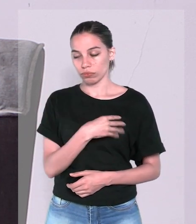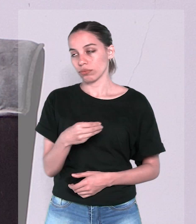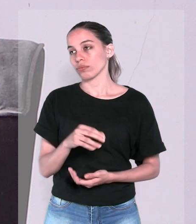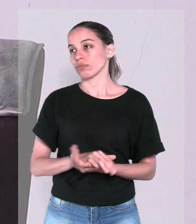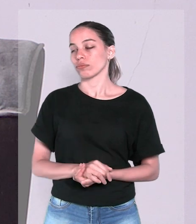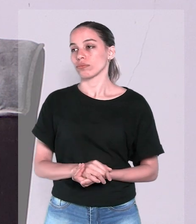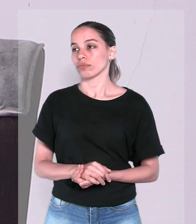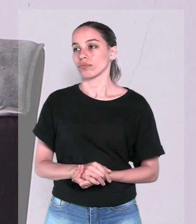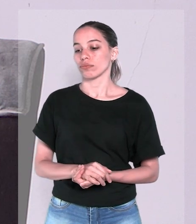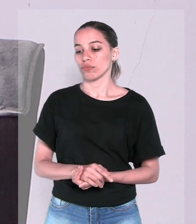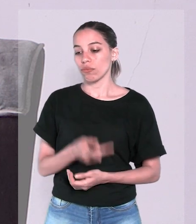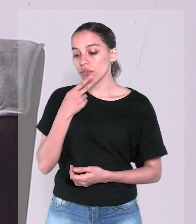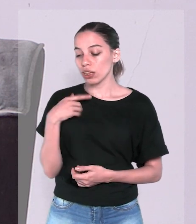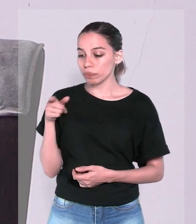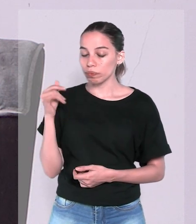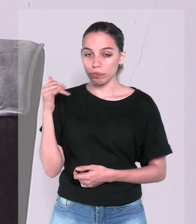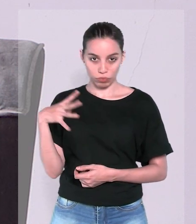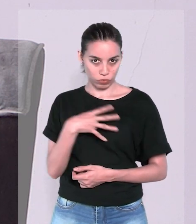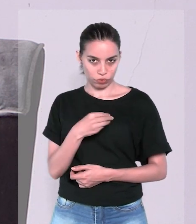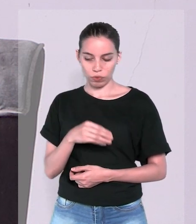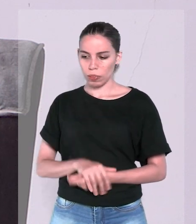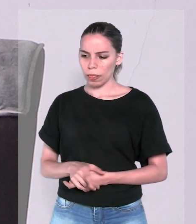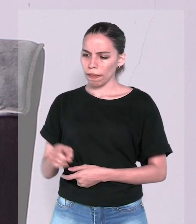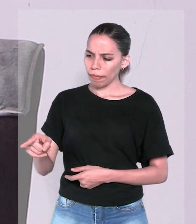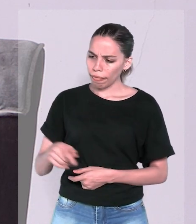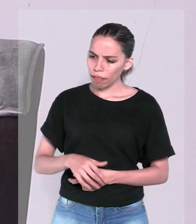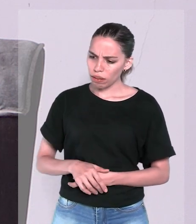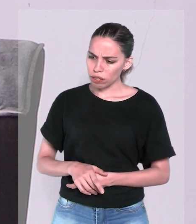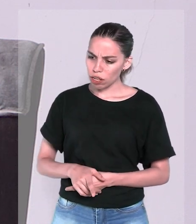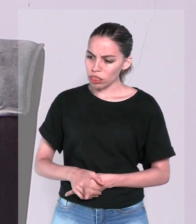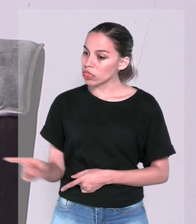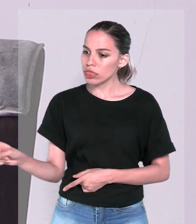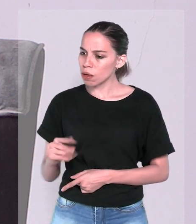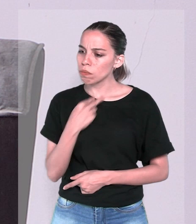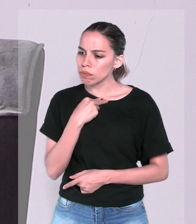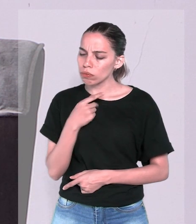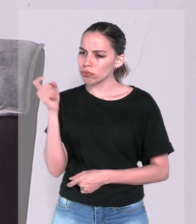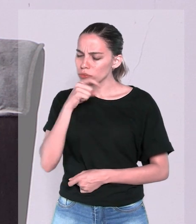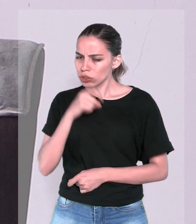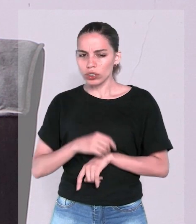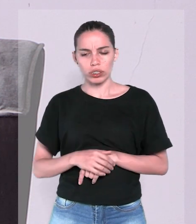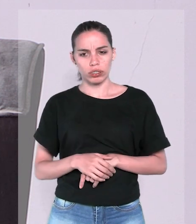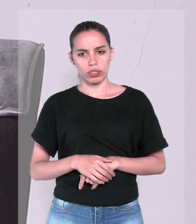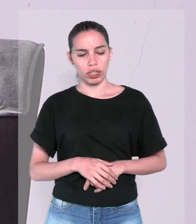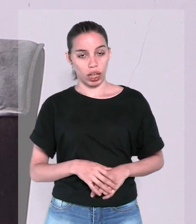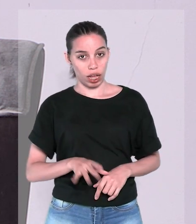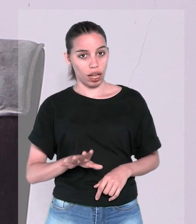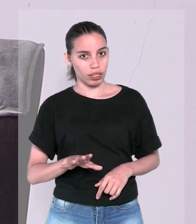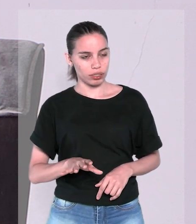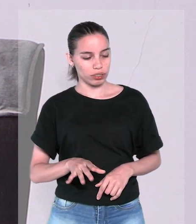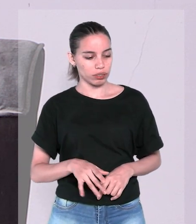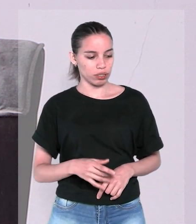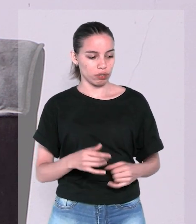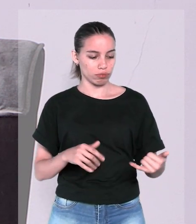teus limites, com as tuas possibilidades. Essa escuta salva a vida. E a